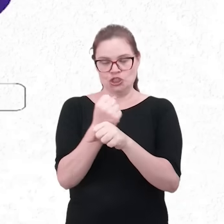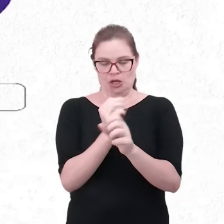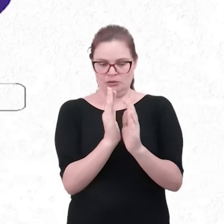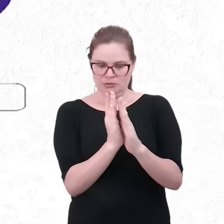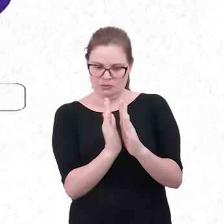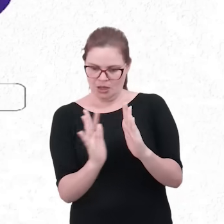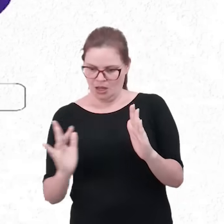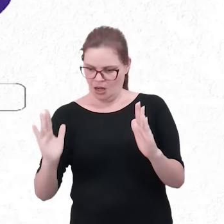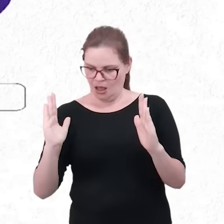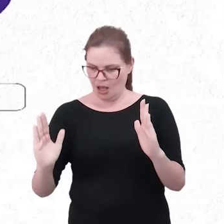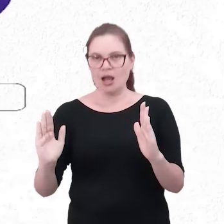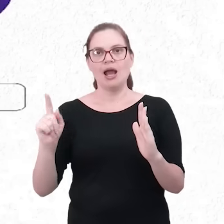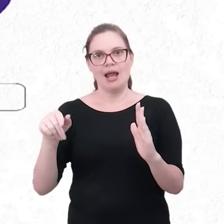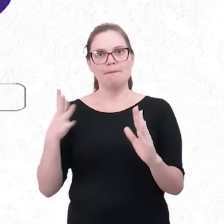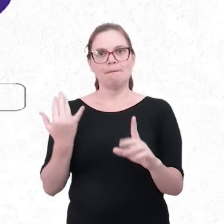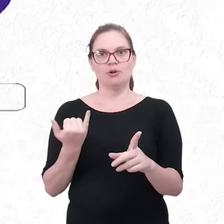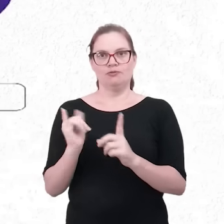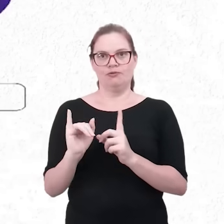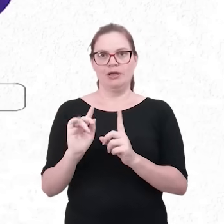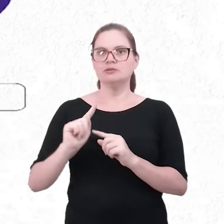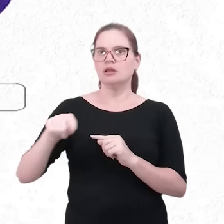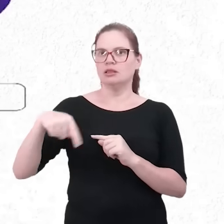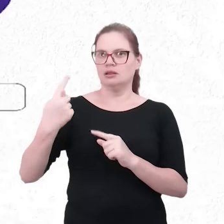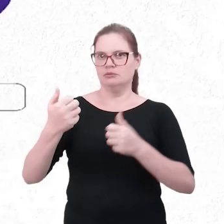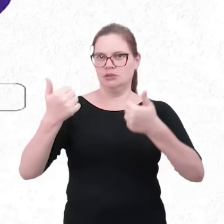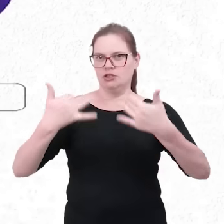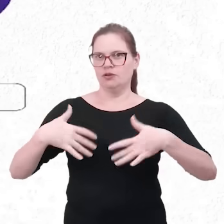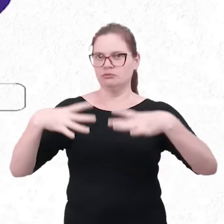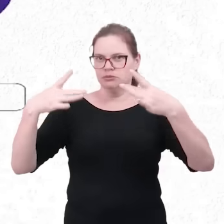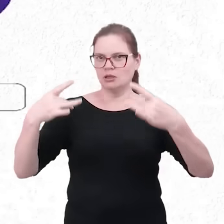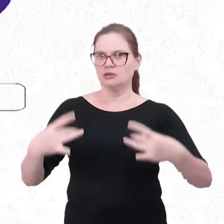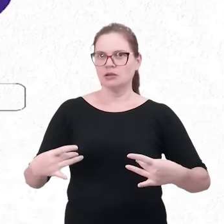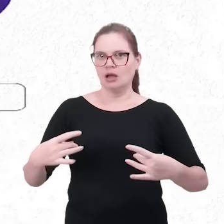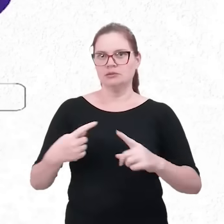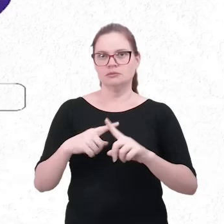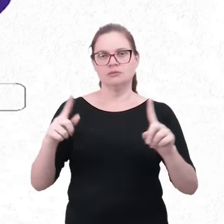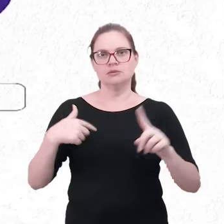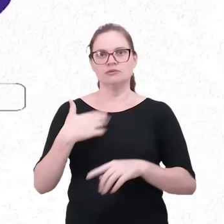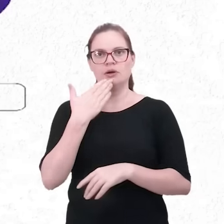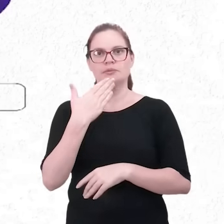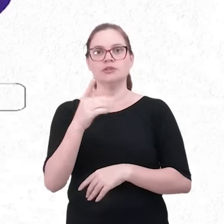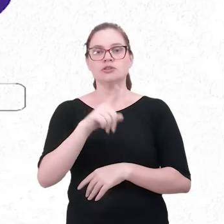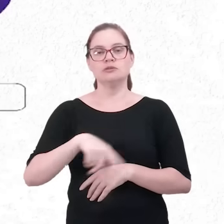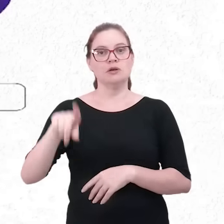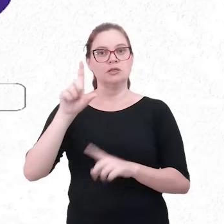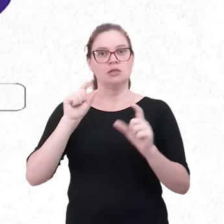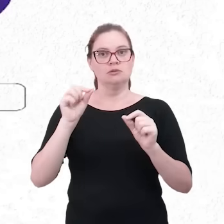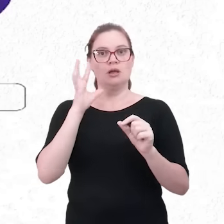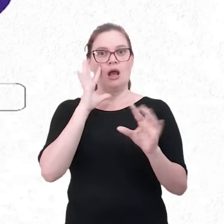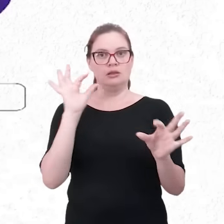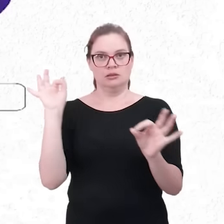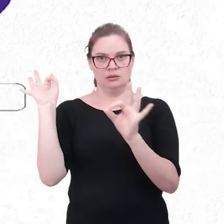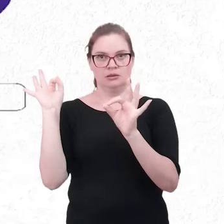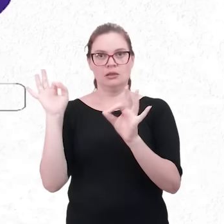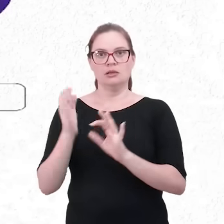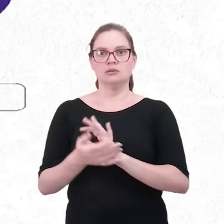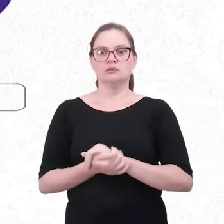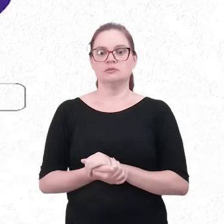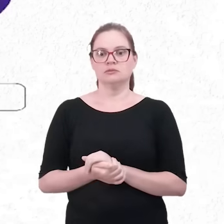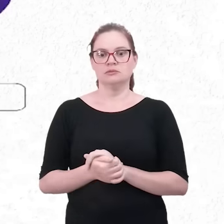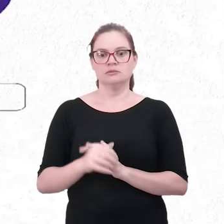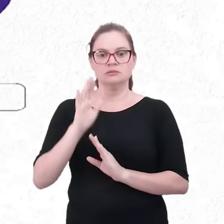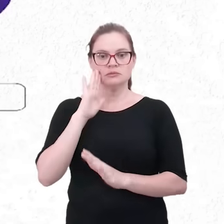proféticos. Nós vamos falar deles em outro momento. Neste momento, pedimos, irmãos, somente que